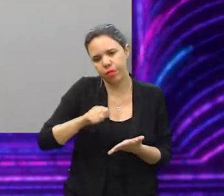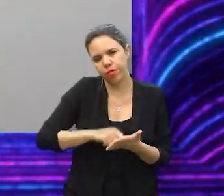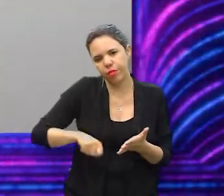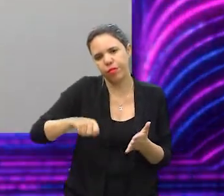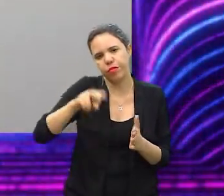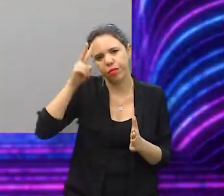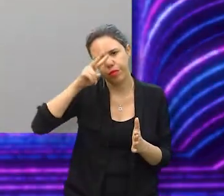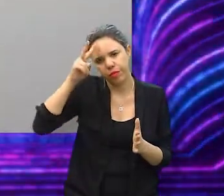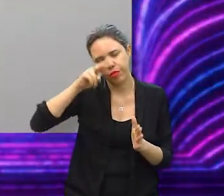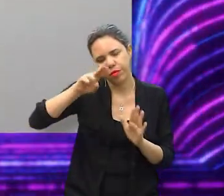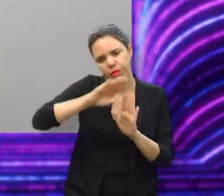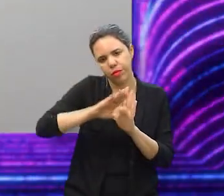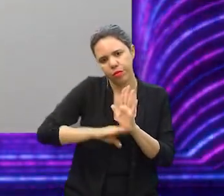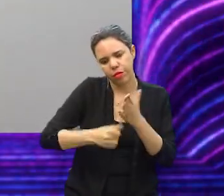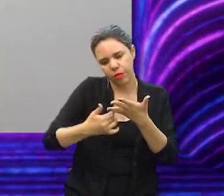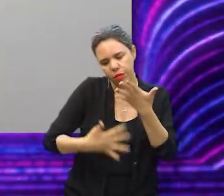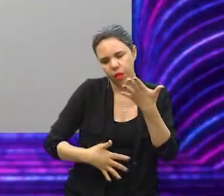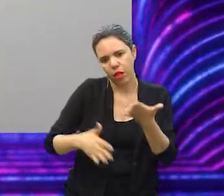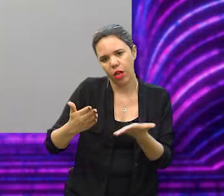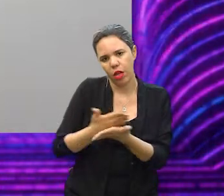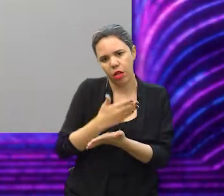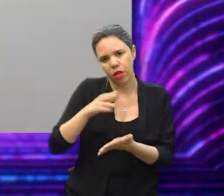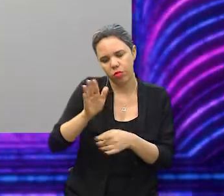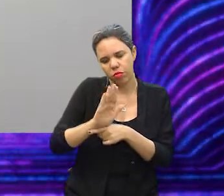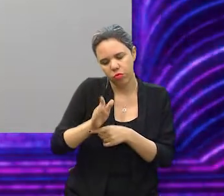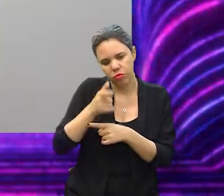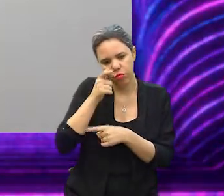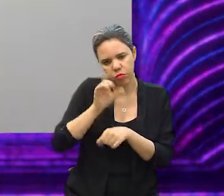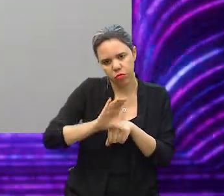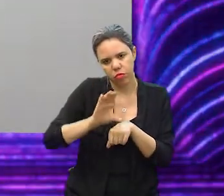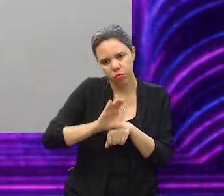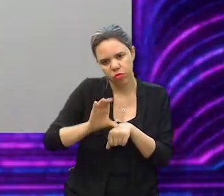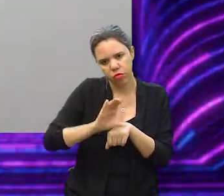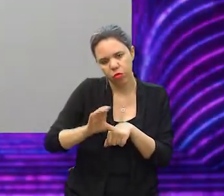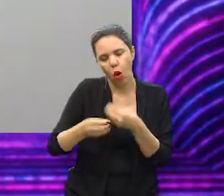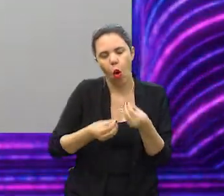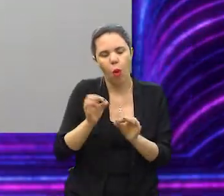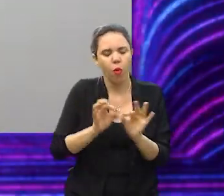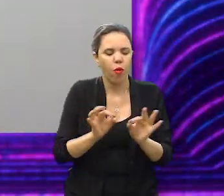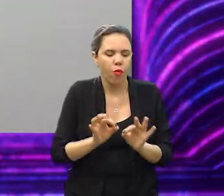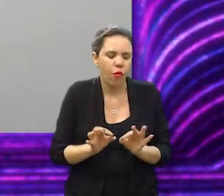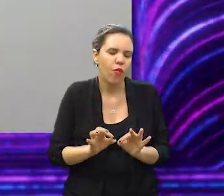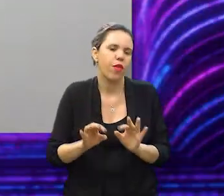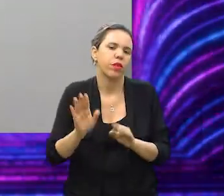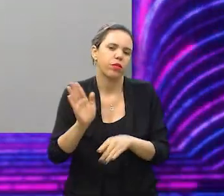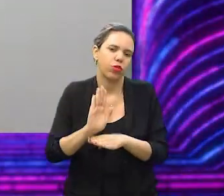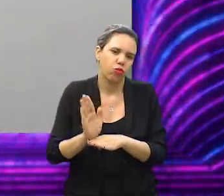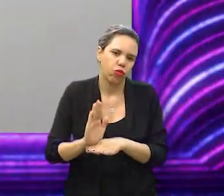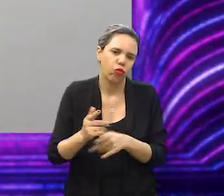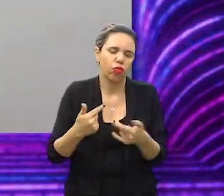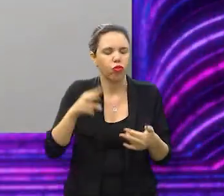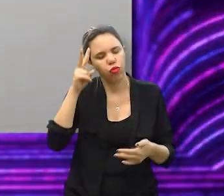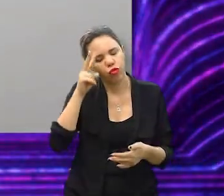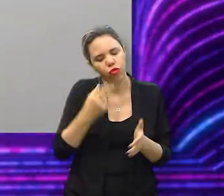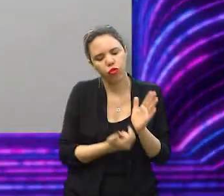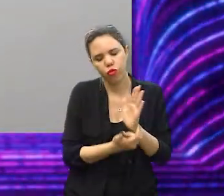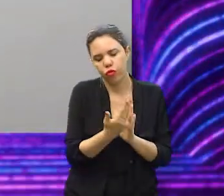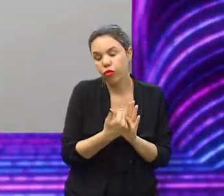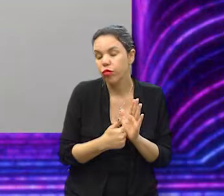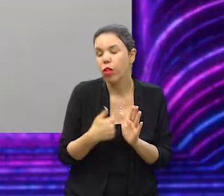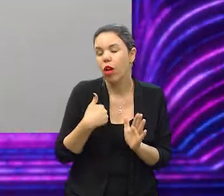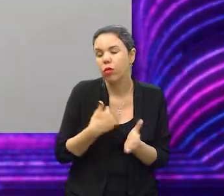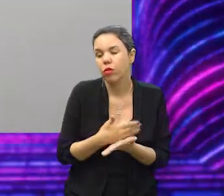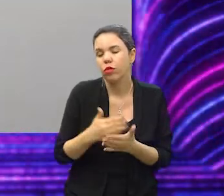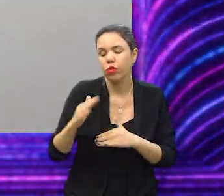né? Comprei alguns livros, assisti alguns vídeos, alguns cursos sobre roteiro, tanto de cinema quanto com a história e quadrinhos. E aí eu